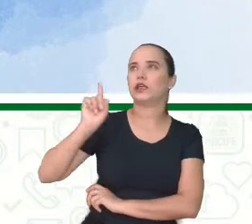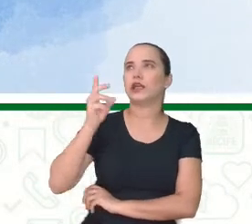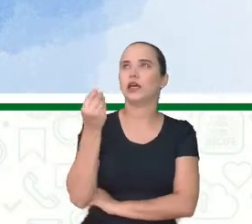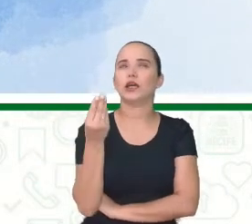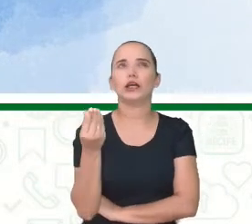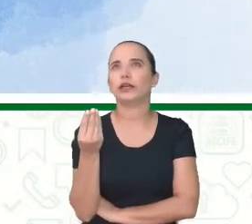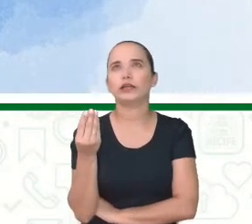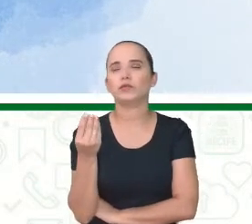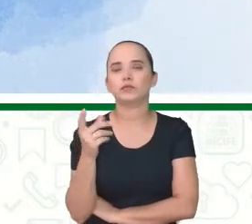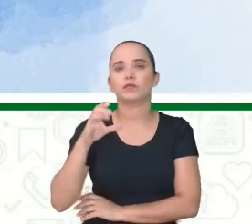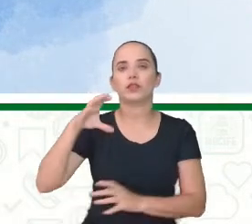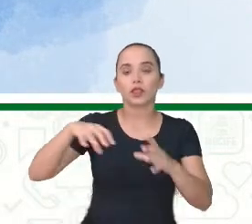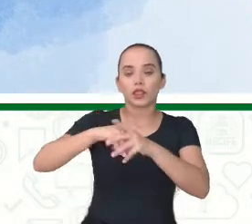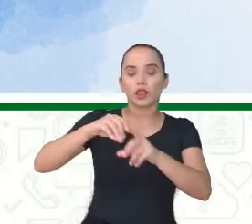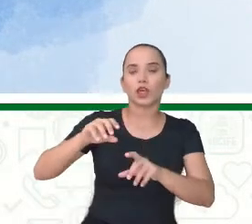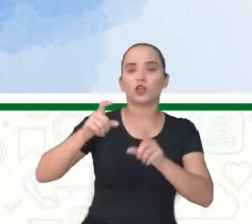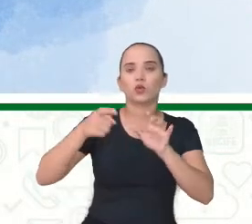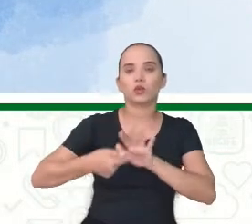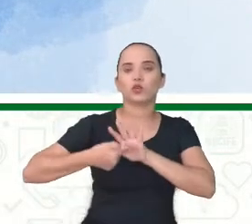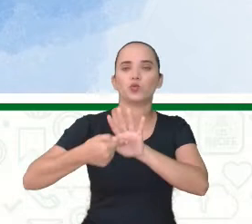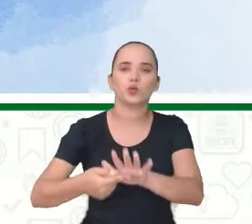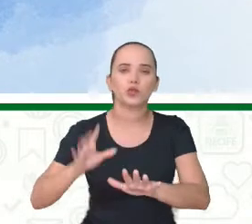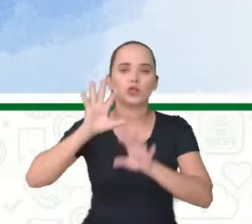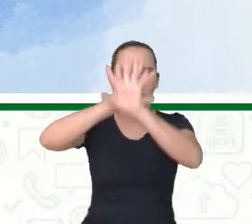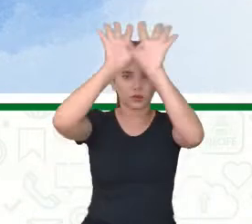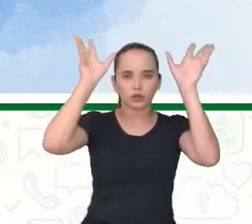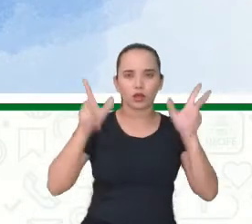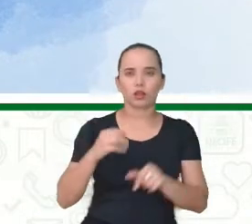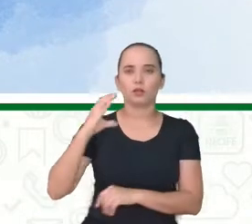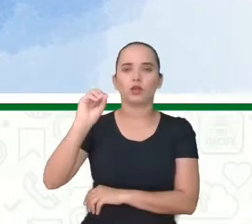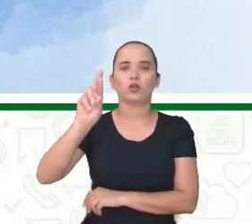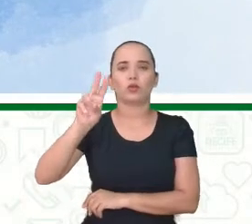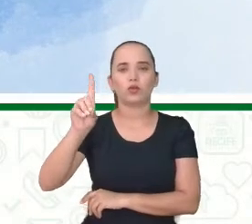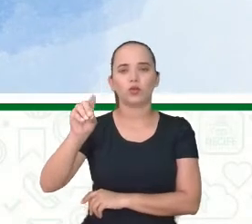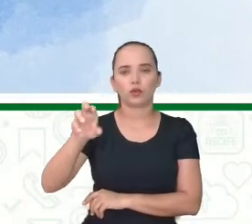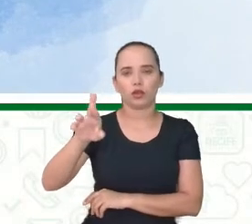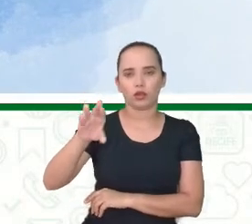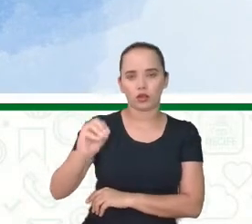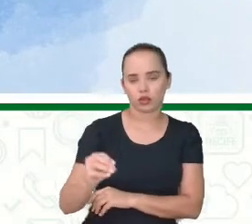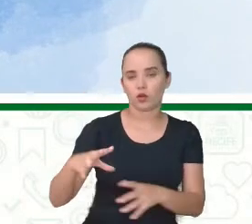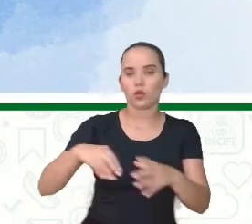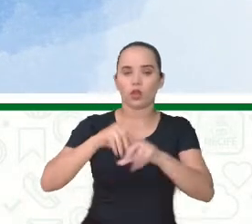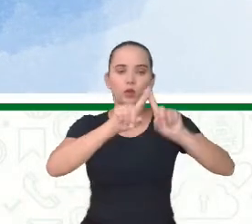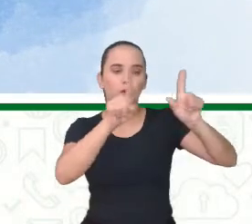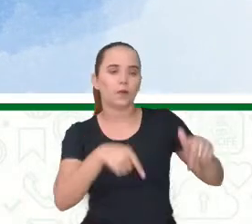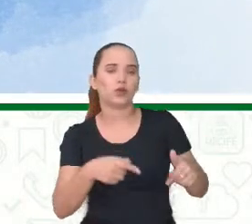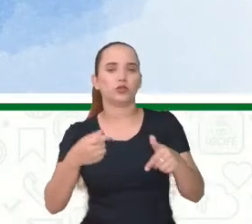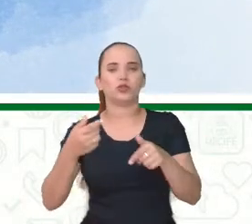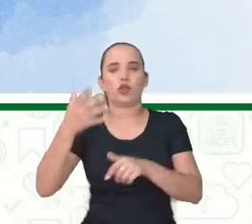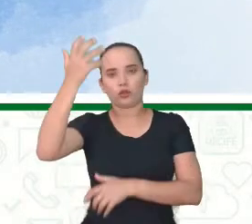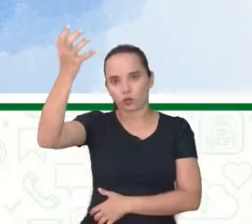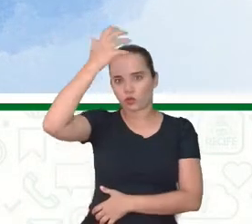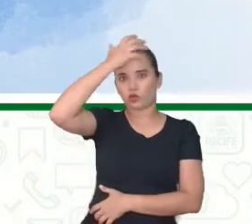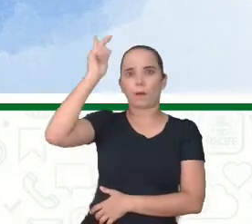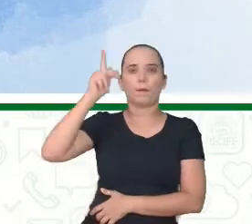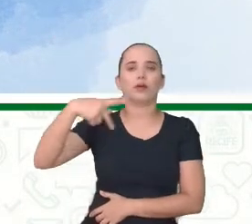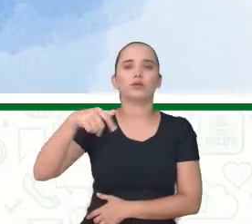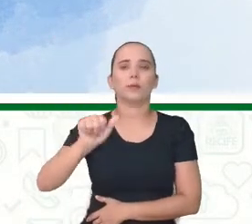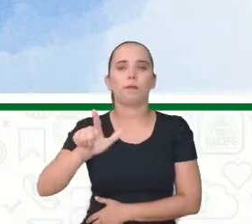na Exposição de Animais do Cordeiro, do projeto Chapéu de Palha, Mão Amiga, uma época